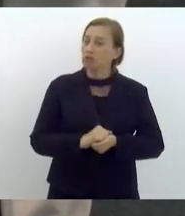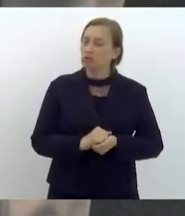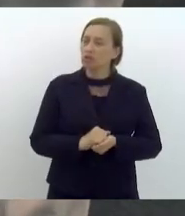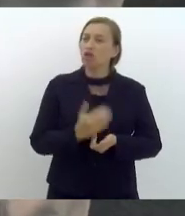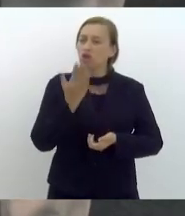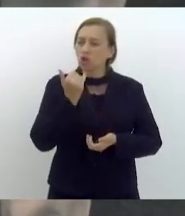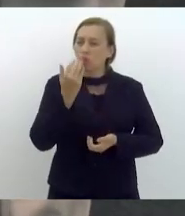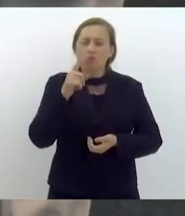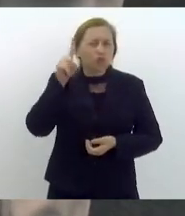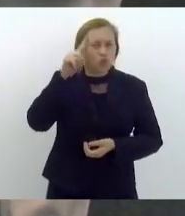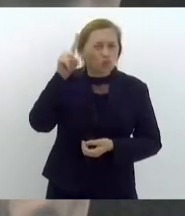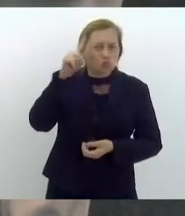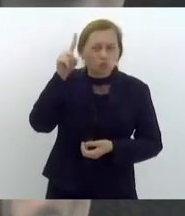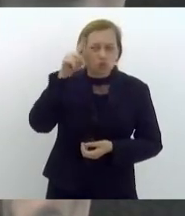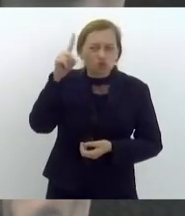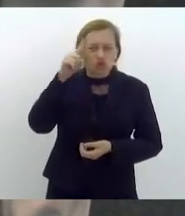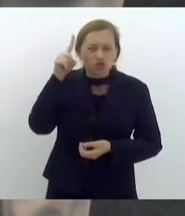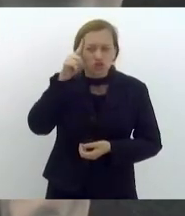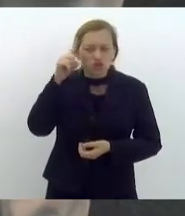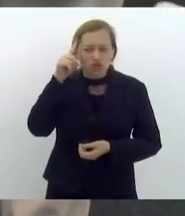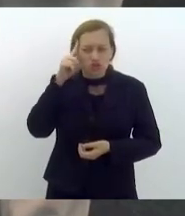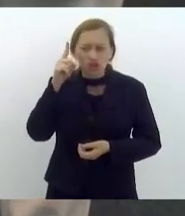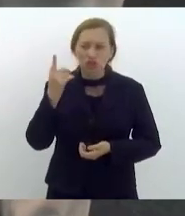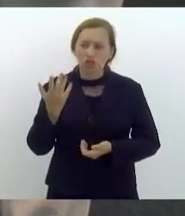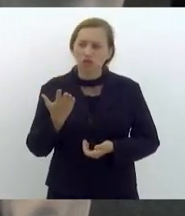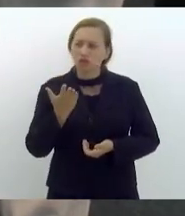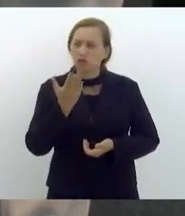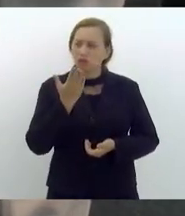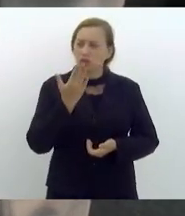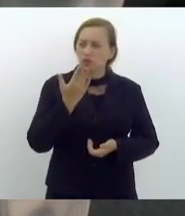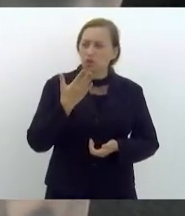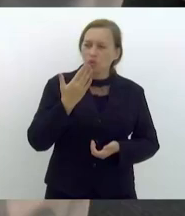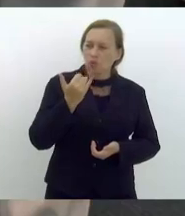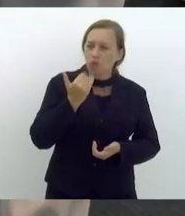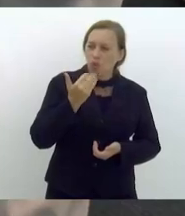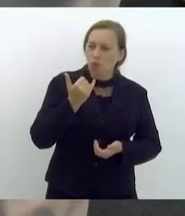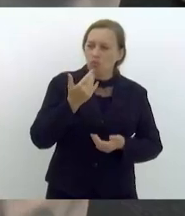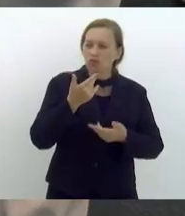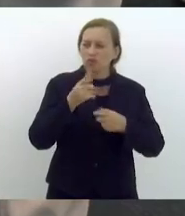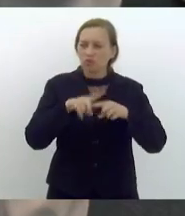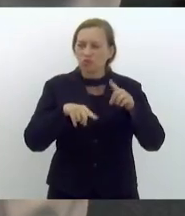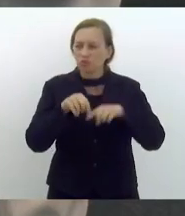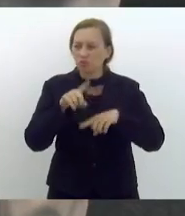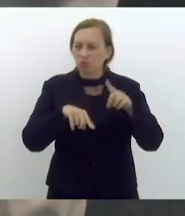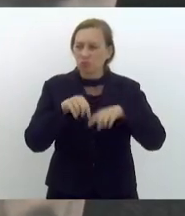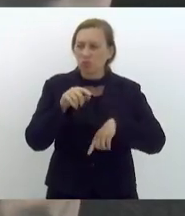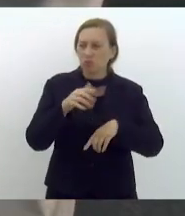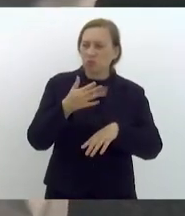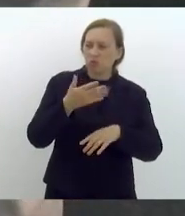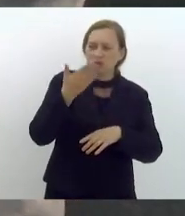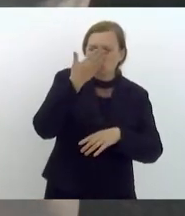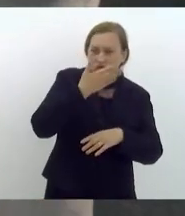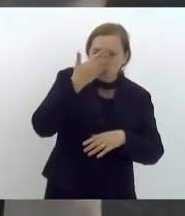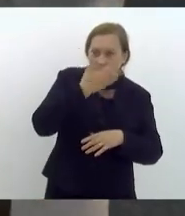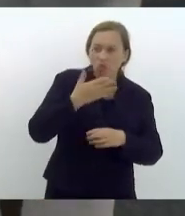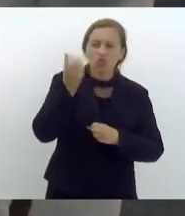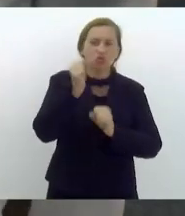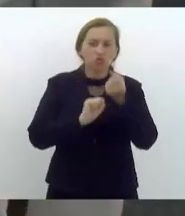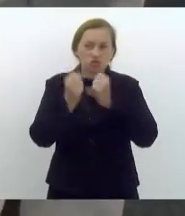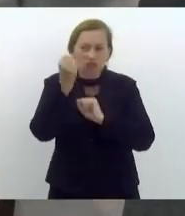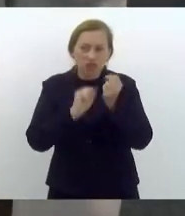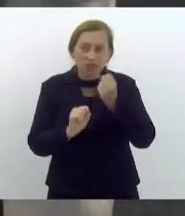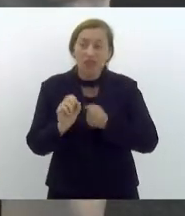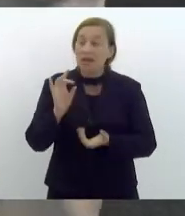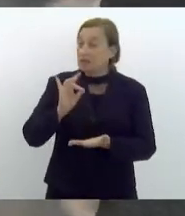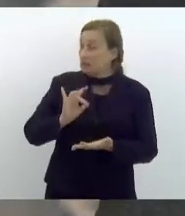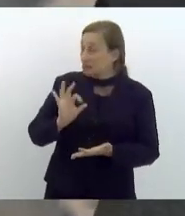comem diariamente na cantina das escolas quero dizer também que é evidente que